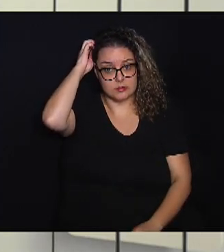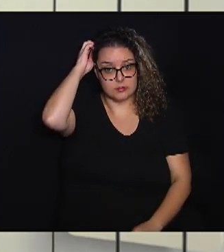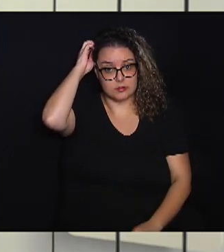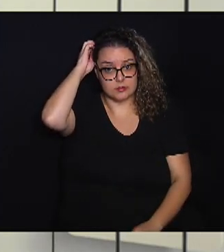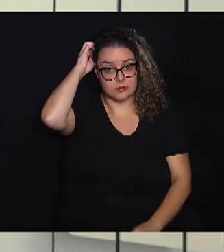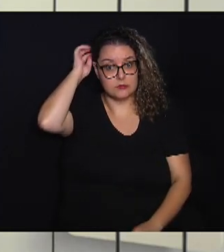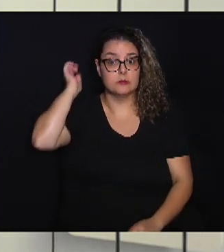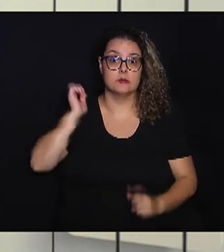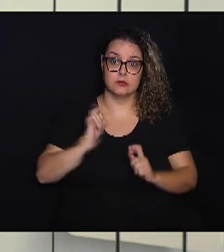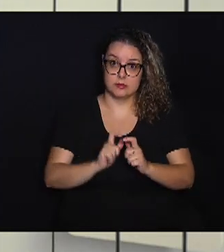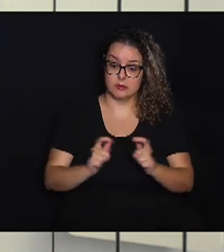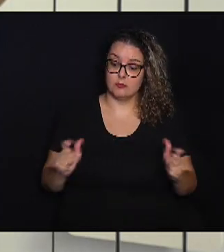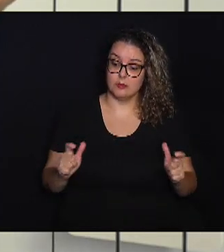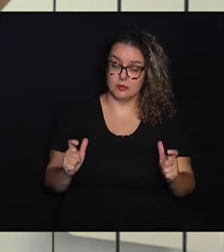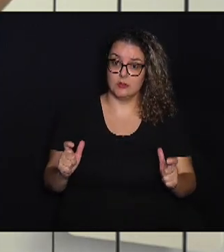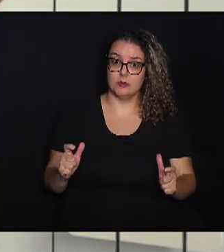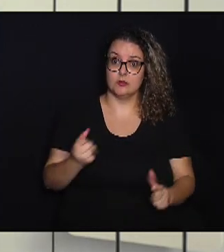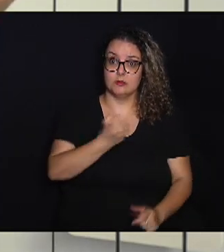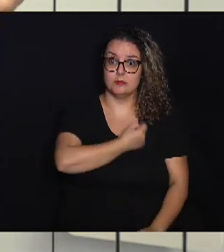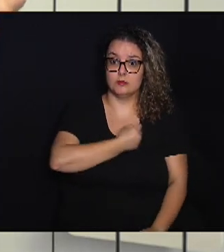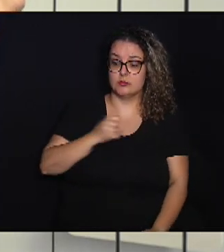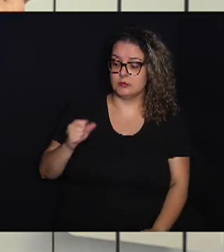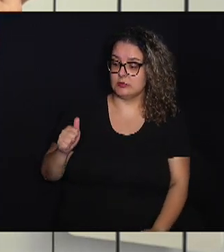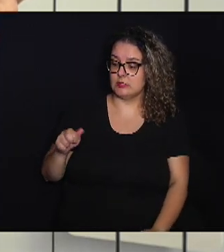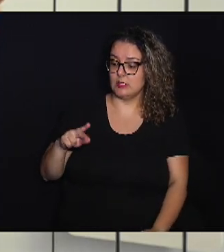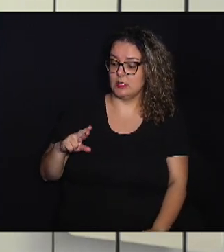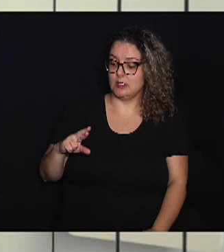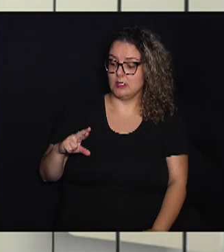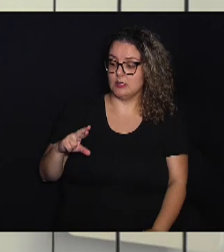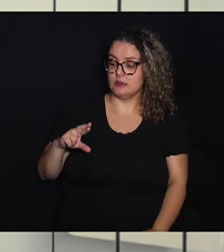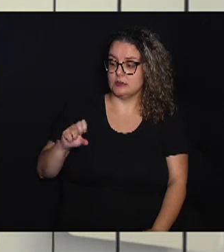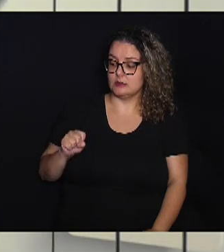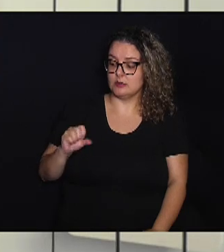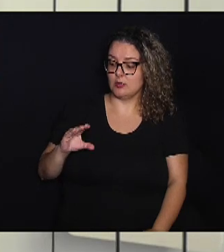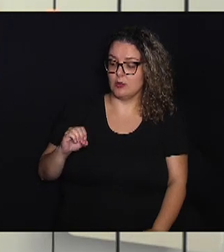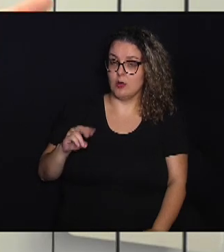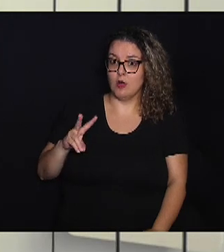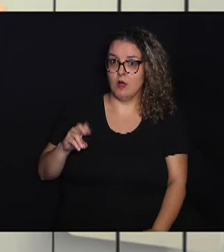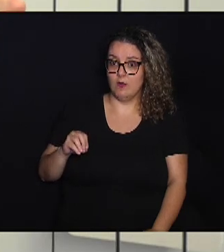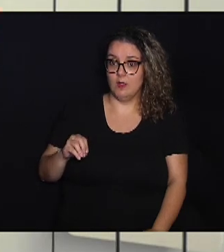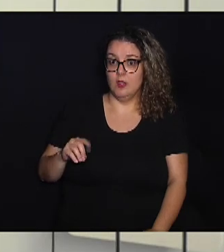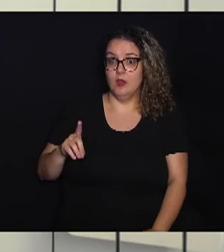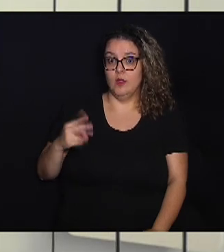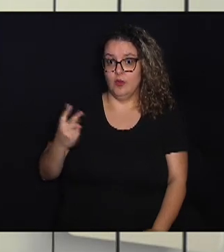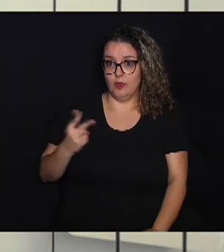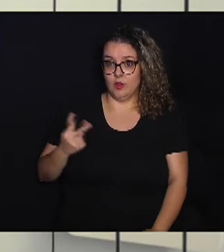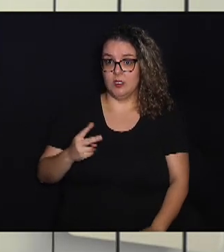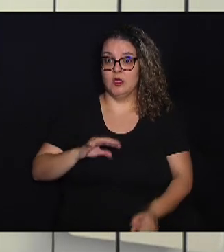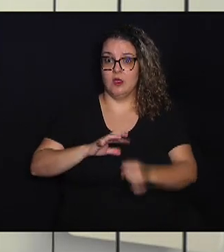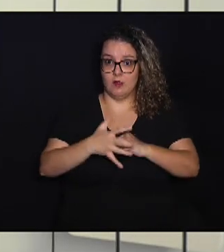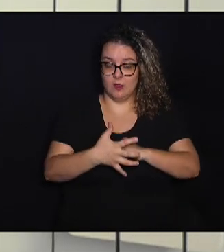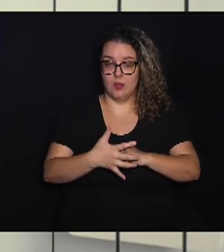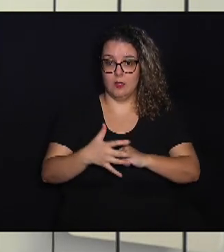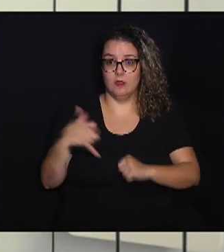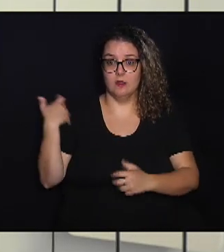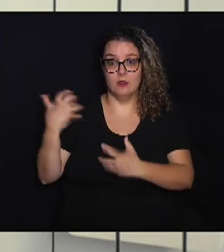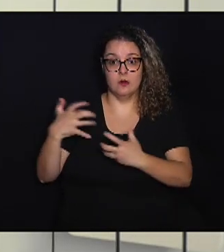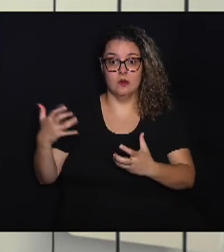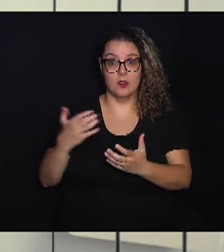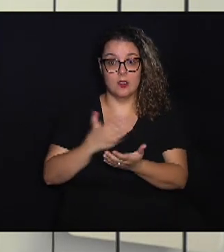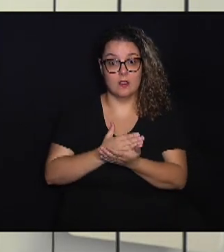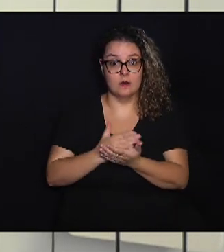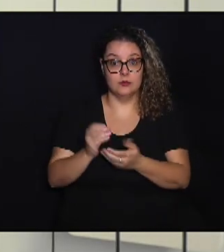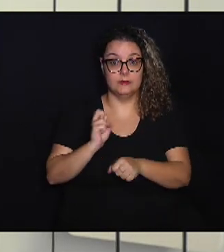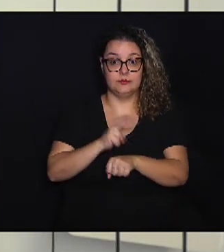aumento dos casos do SARS-CoV-2, que é a Covid-19, entre os idosos e início de crescimento do vírus